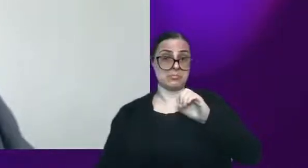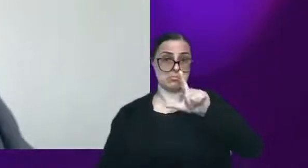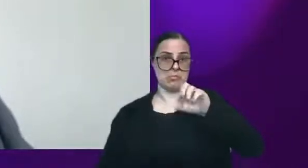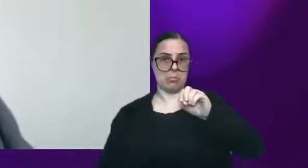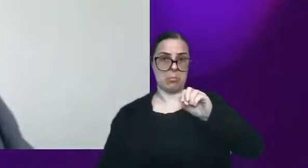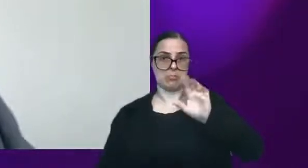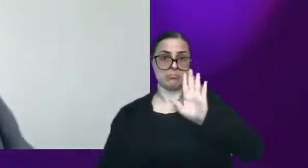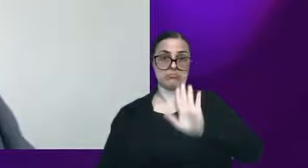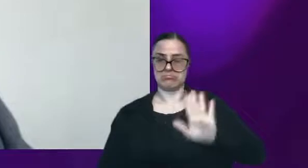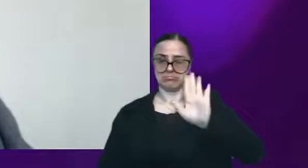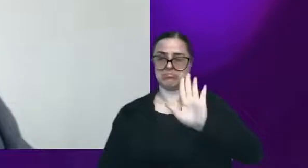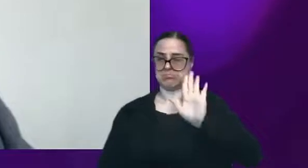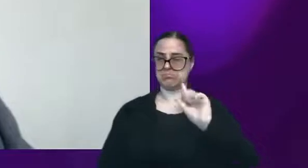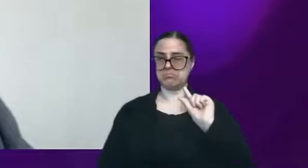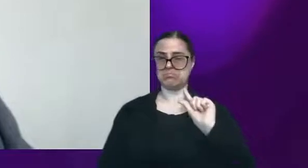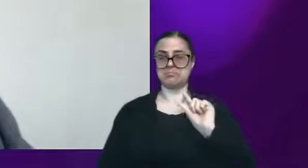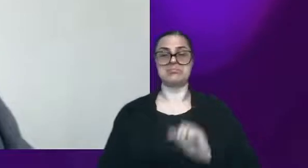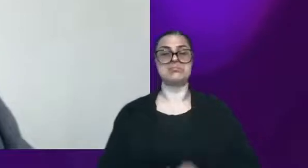partilhar aqui.